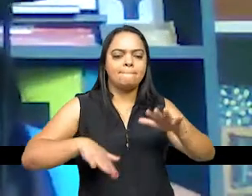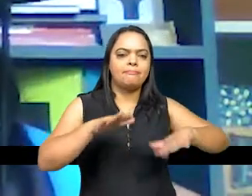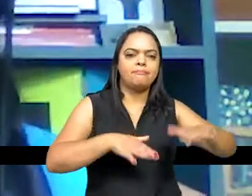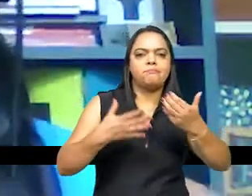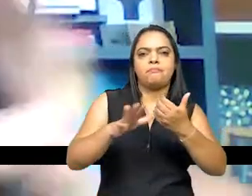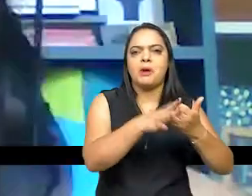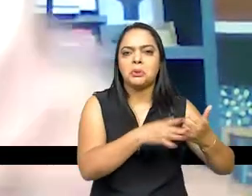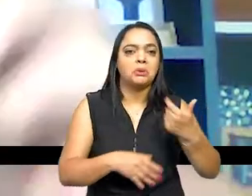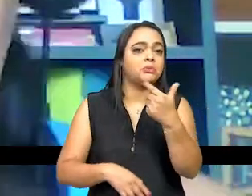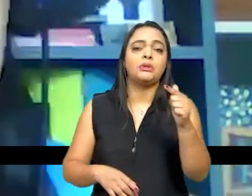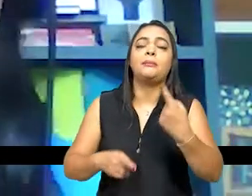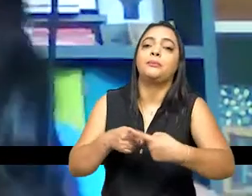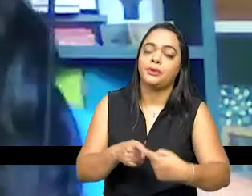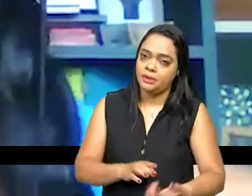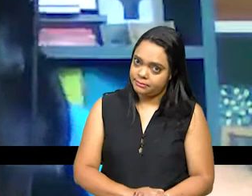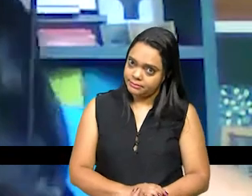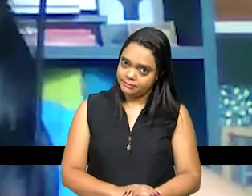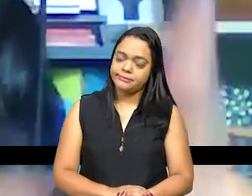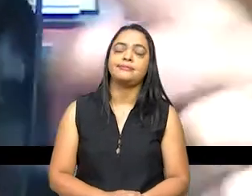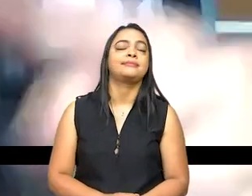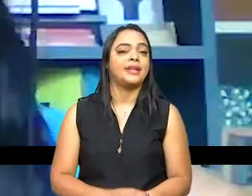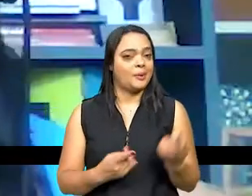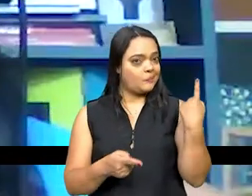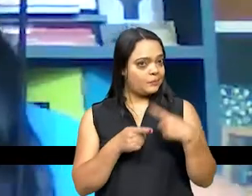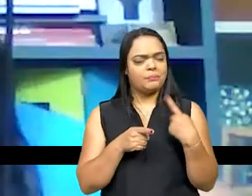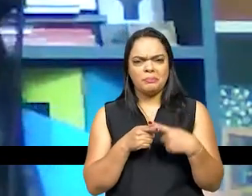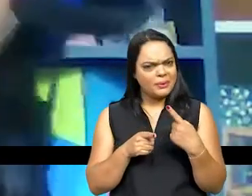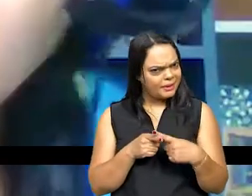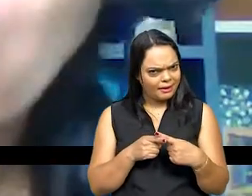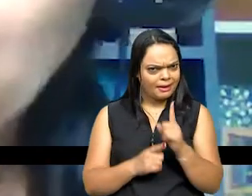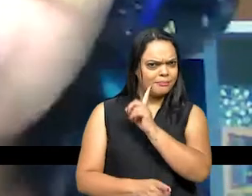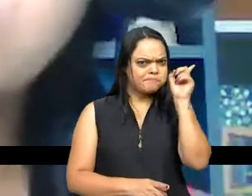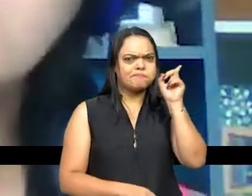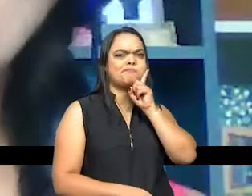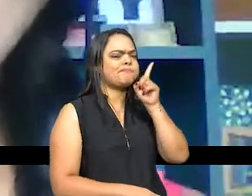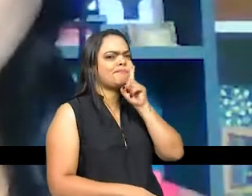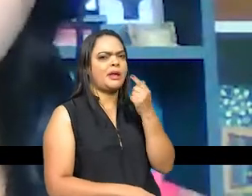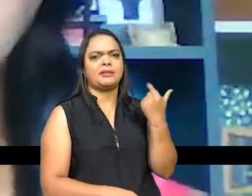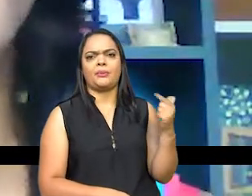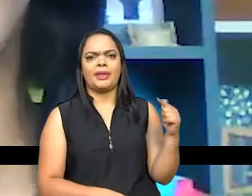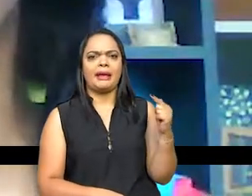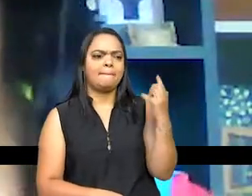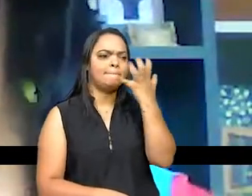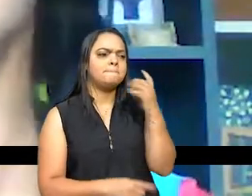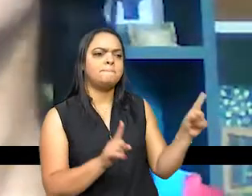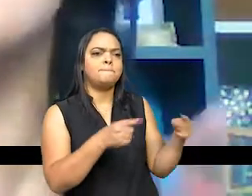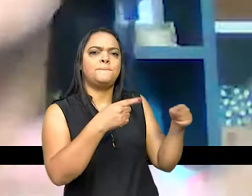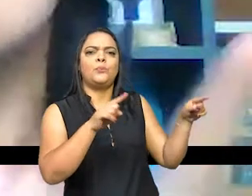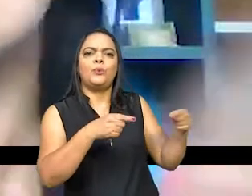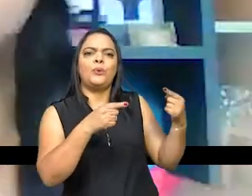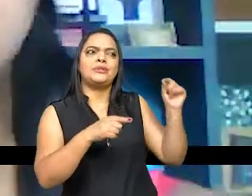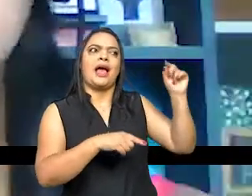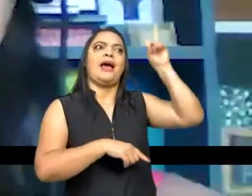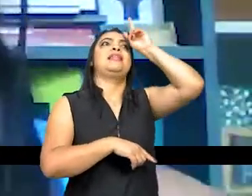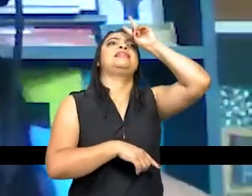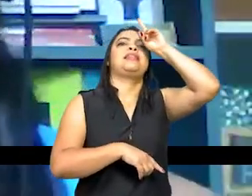quê? Existe uma razão de por que, que não, eles não têm hoje uma música que remeta